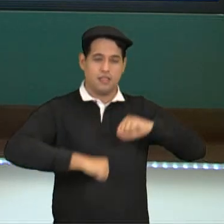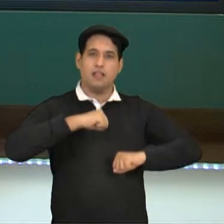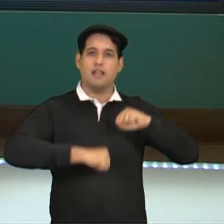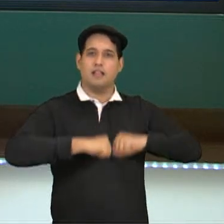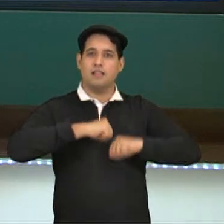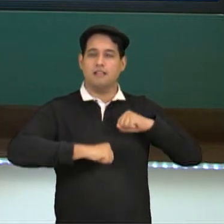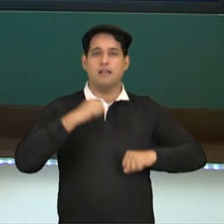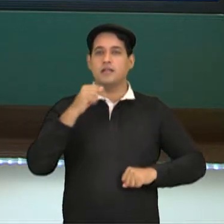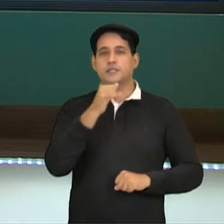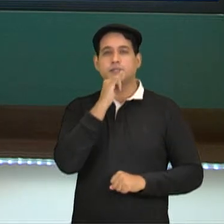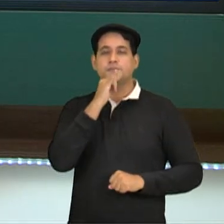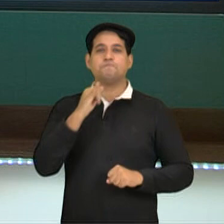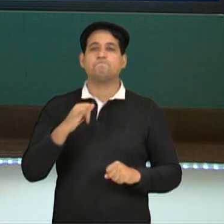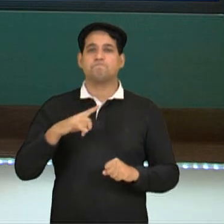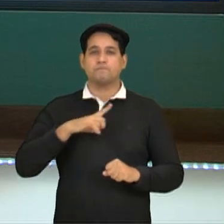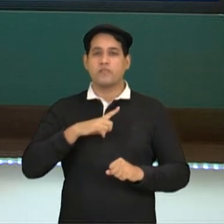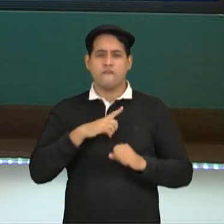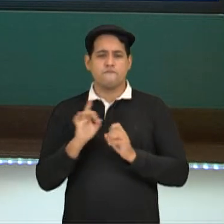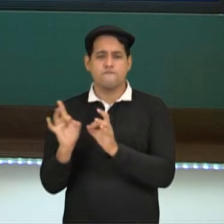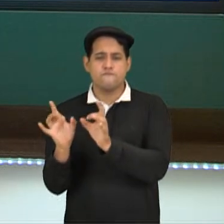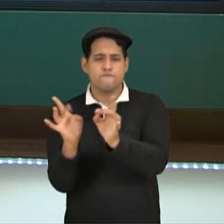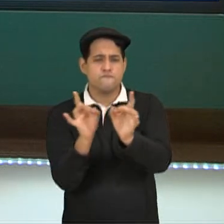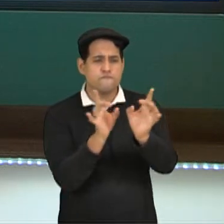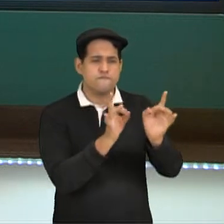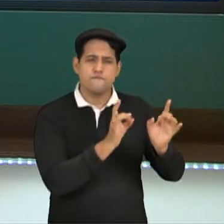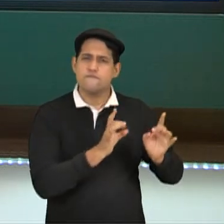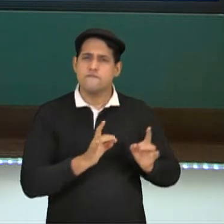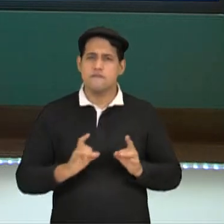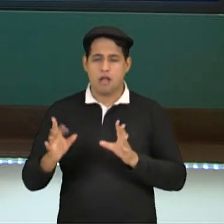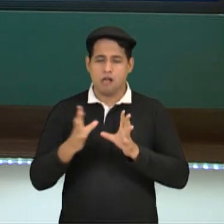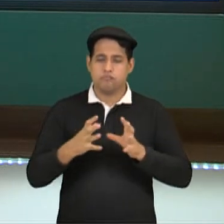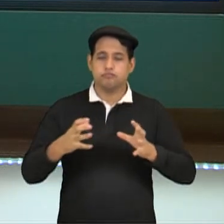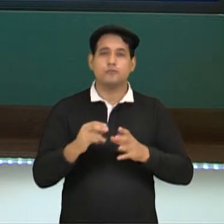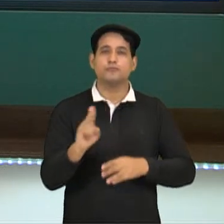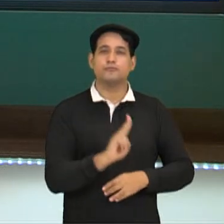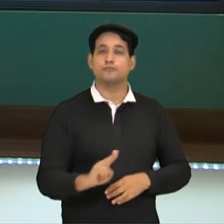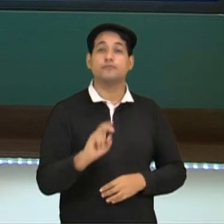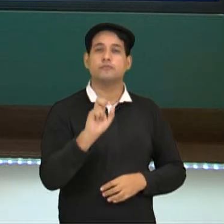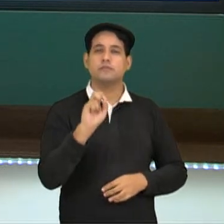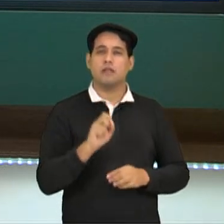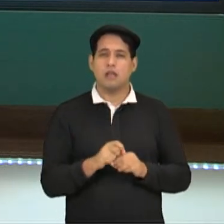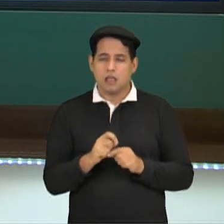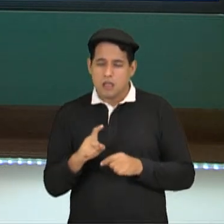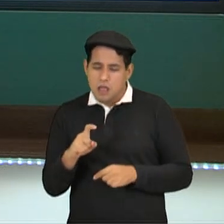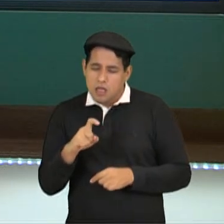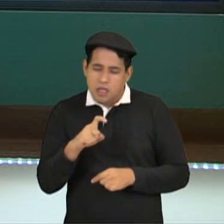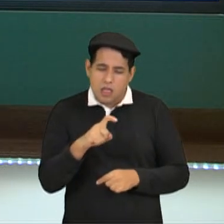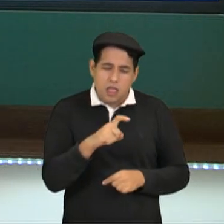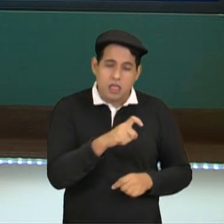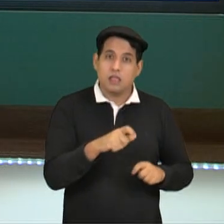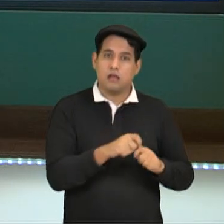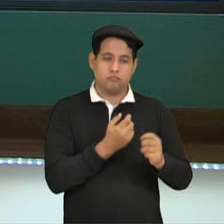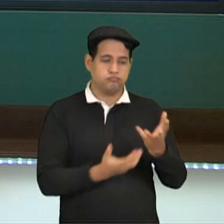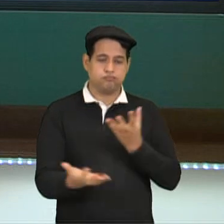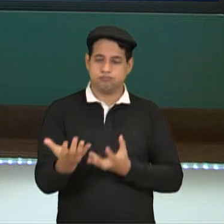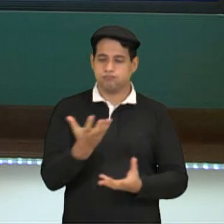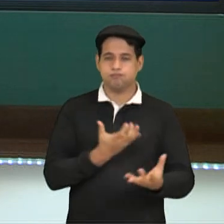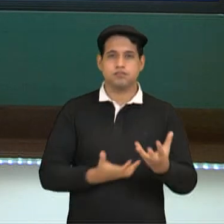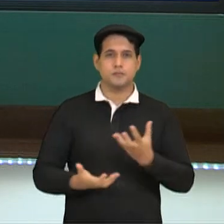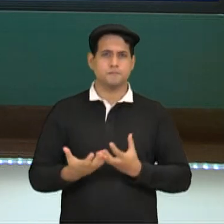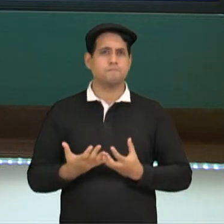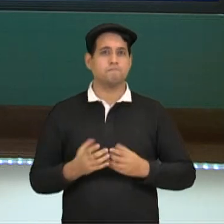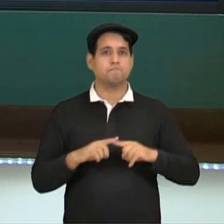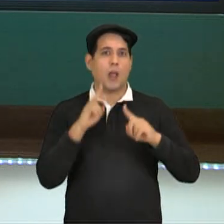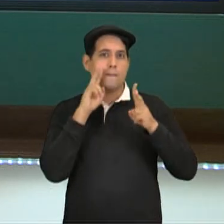né, para venda, uma venda maior, o uso desses micro-organismos para esse tipo de fermentação.